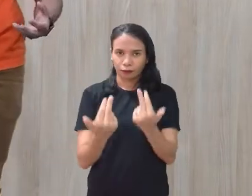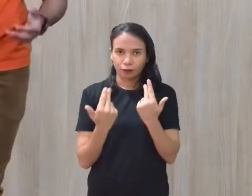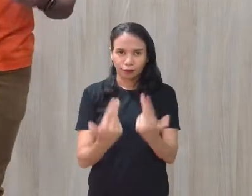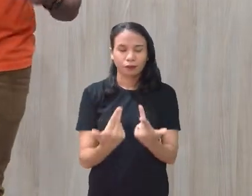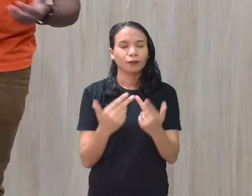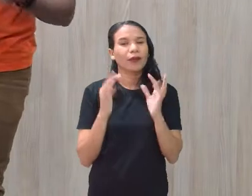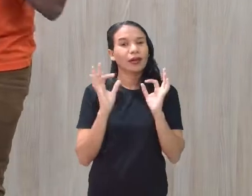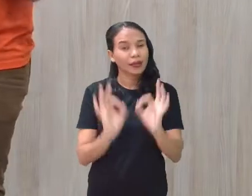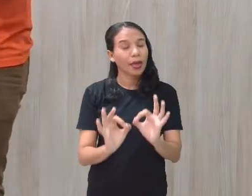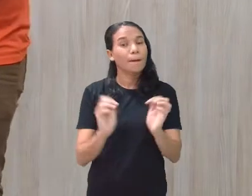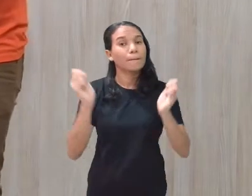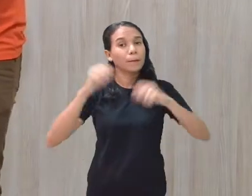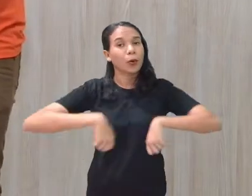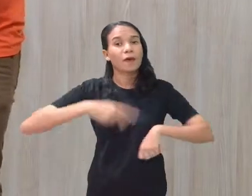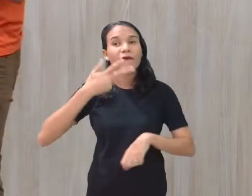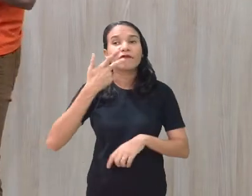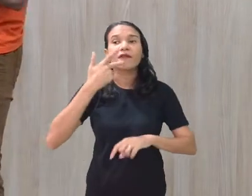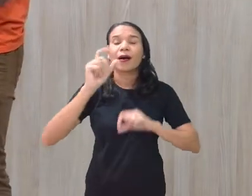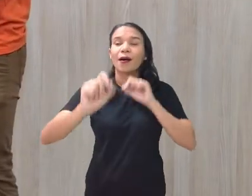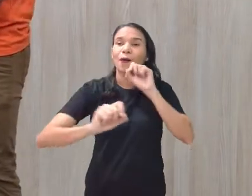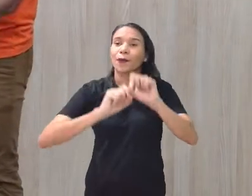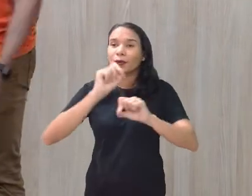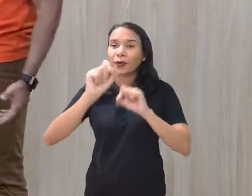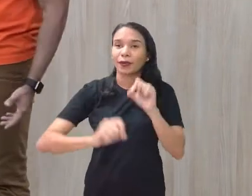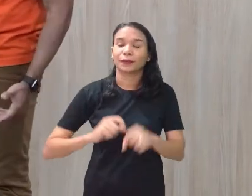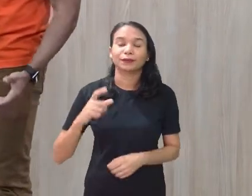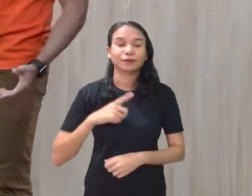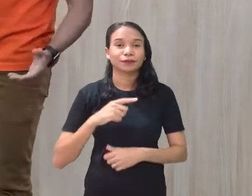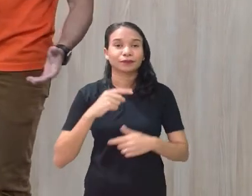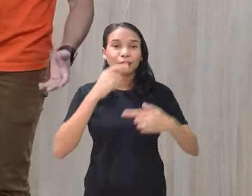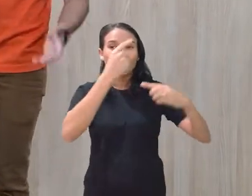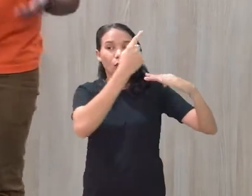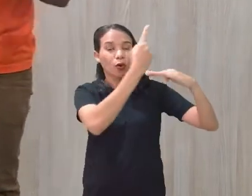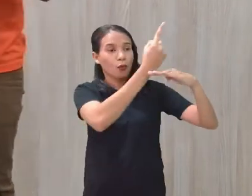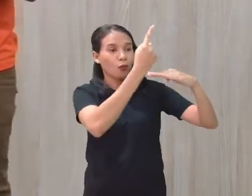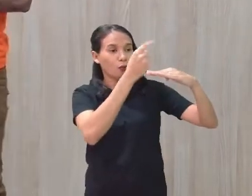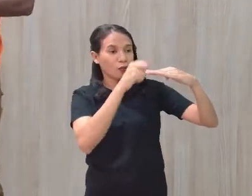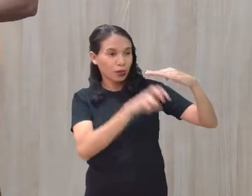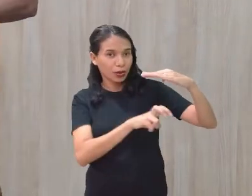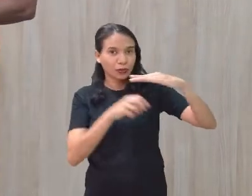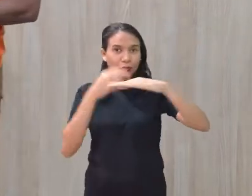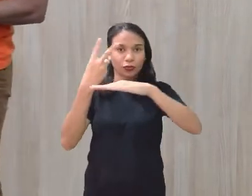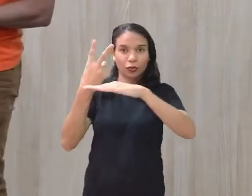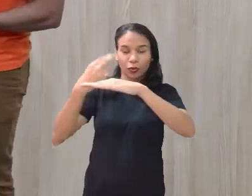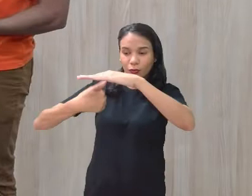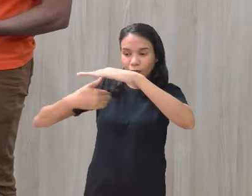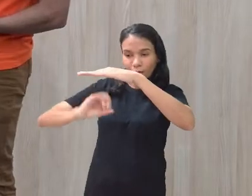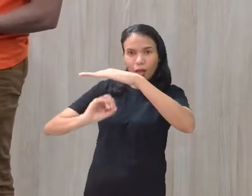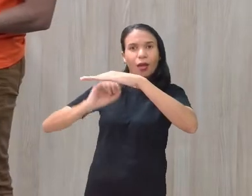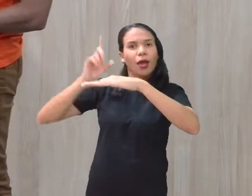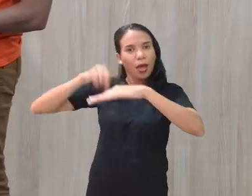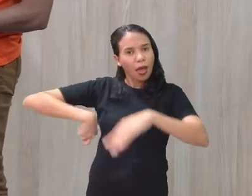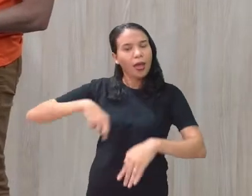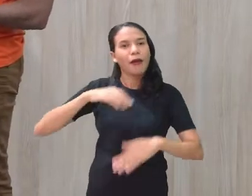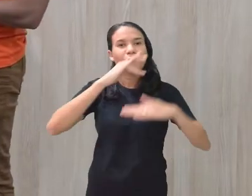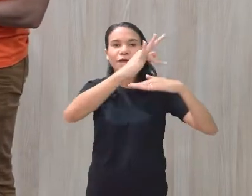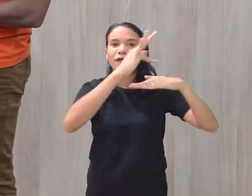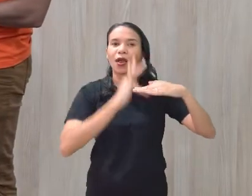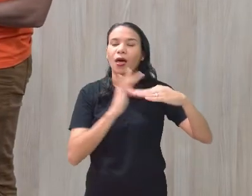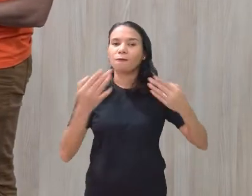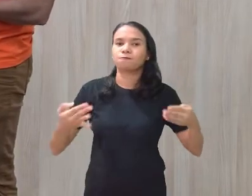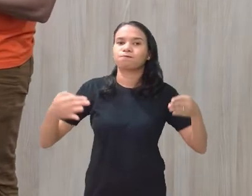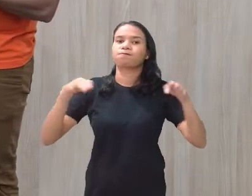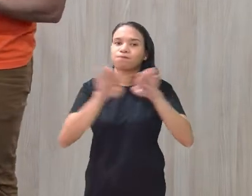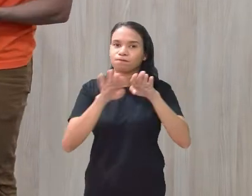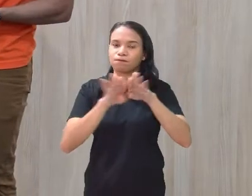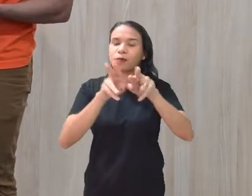mesma. Então, eu posso afirmar que 1/5 e 2 décimos, eles são frações